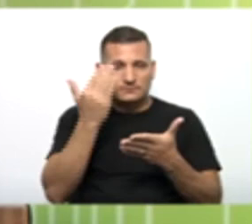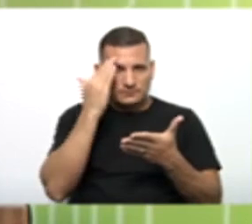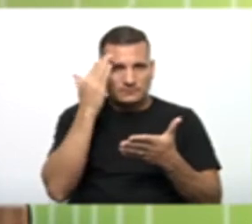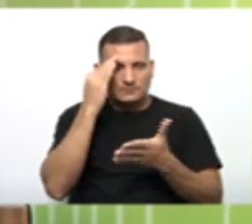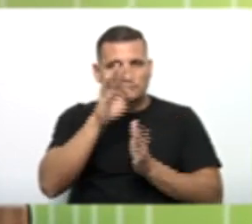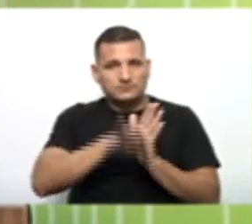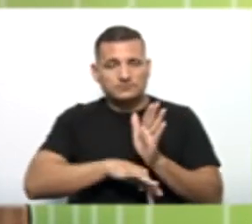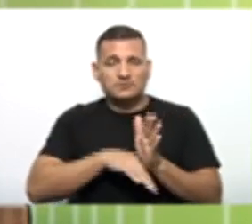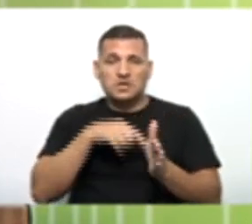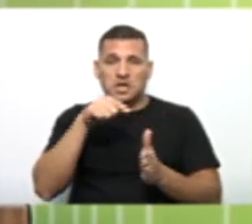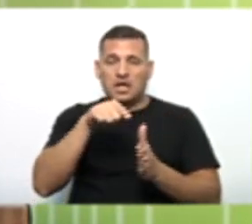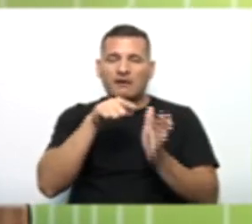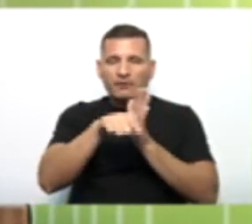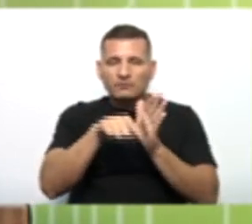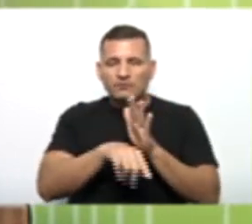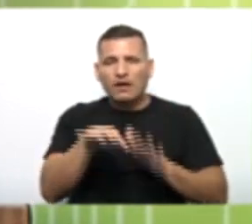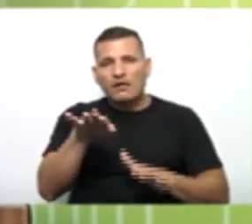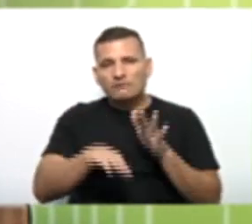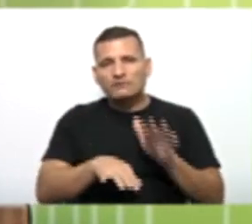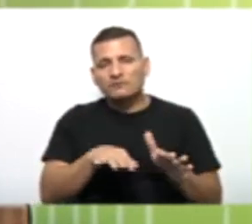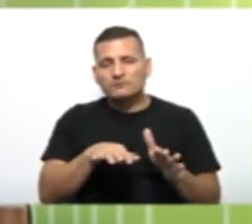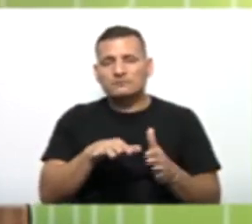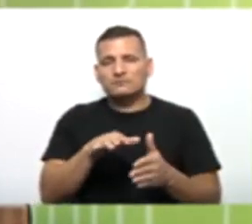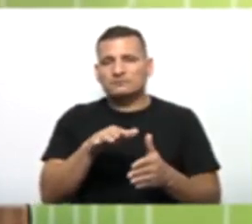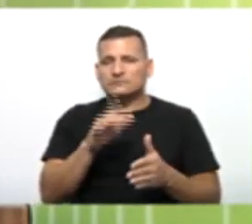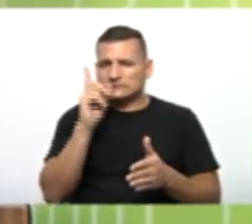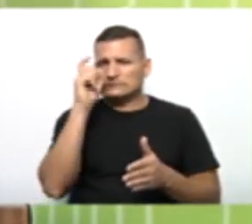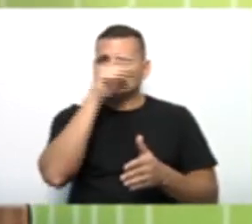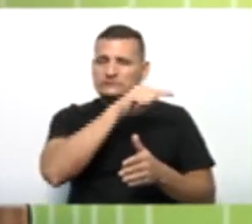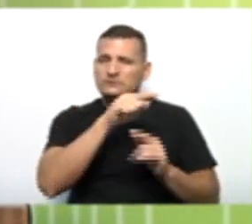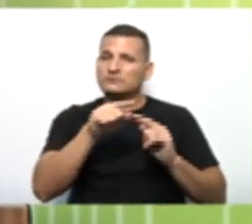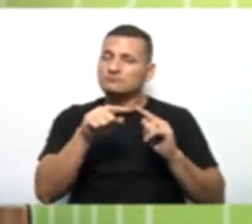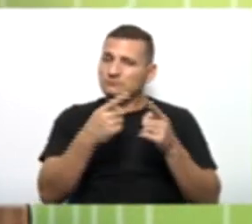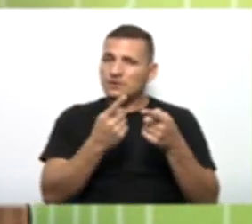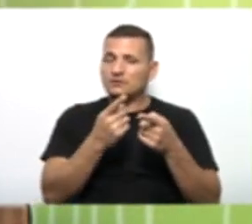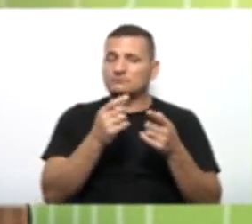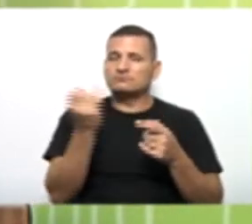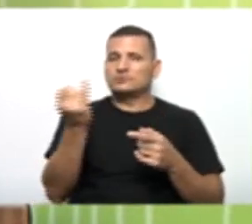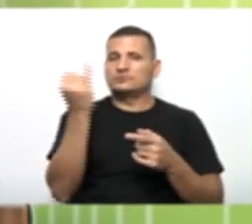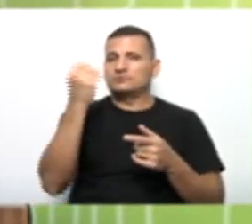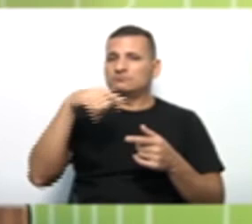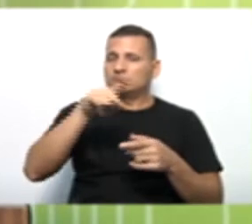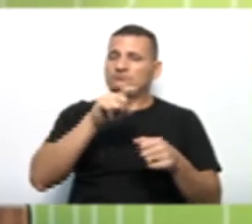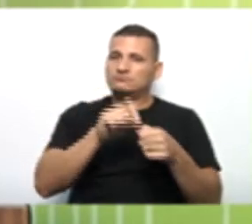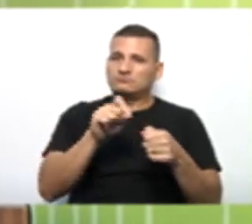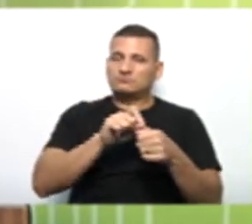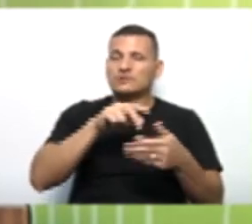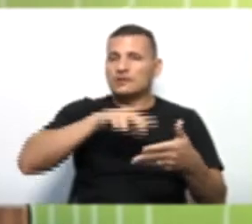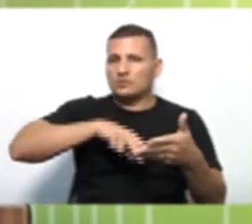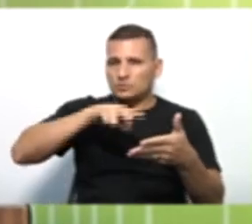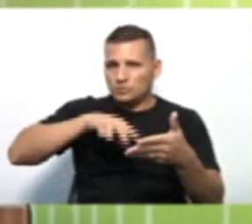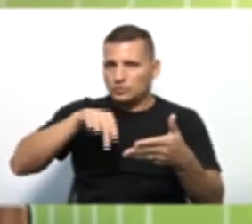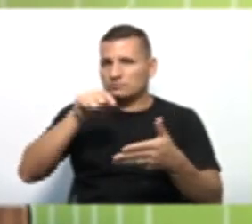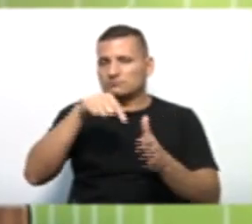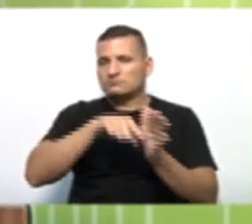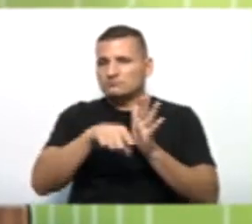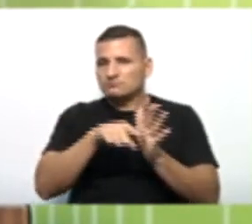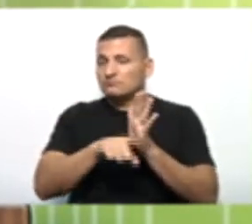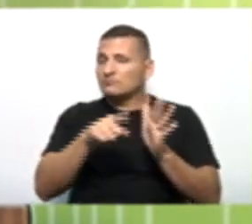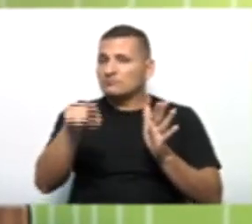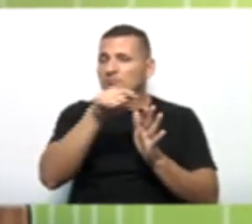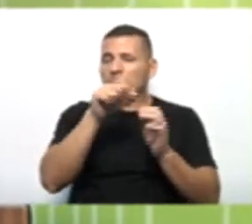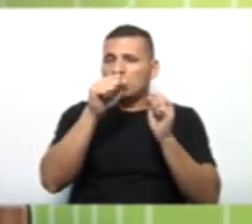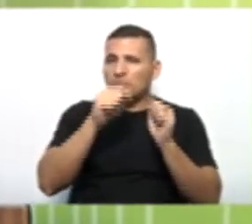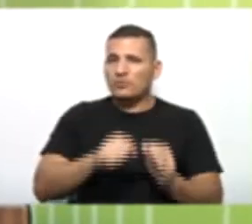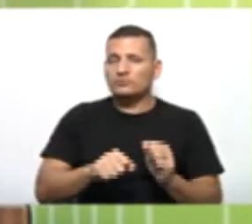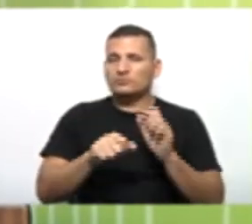são difíceis num primeiro momento de vocês compreendê-las mas é importante está fazendo as leituras essas questões é porque vocês